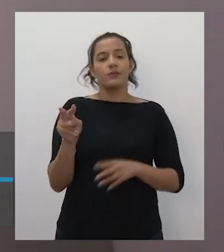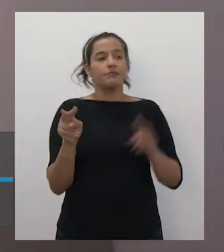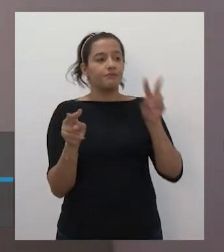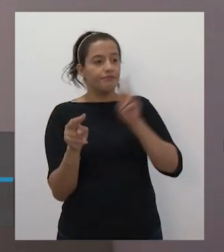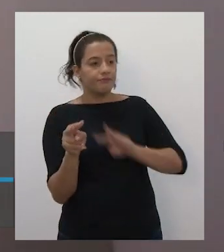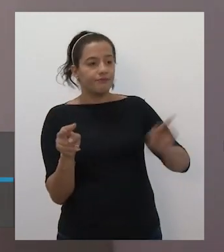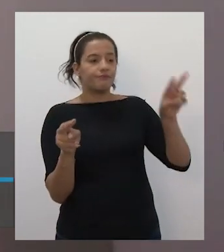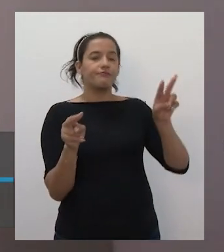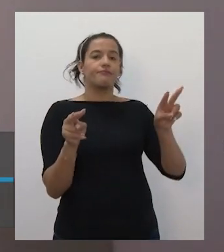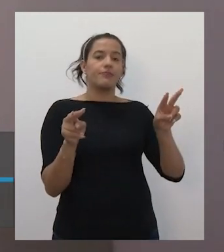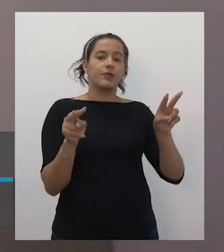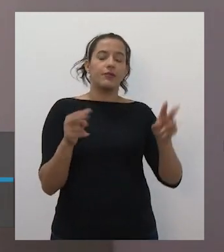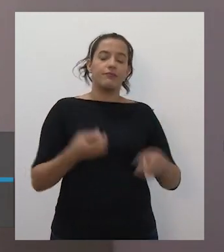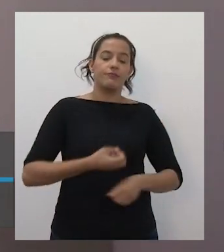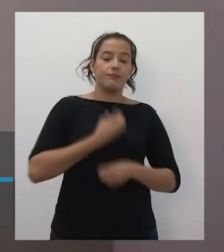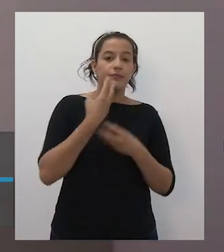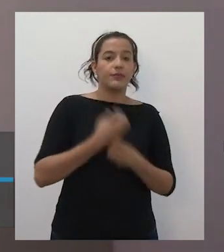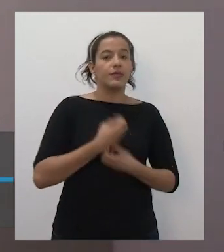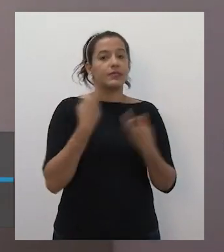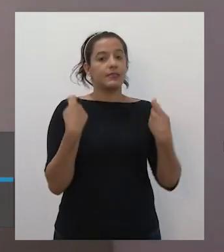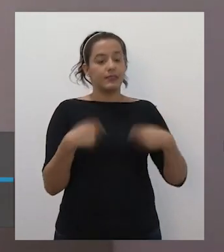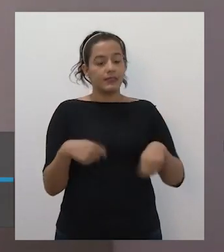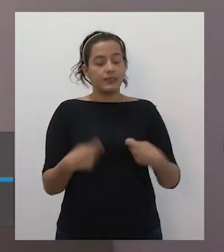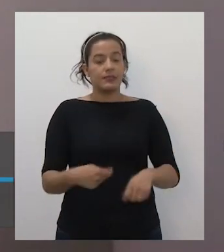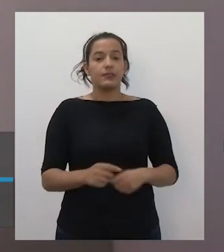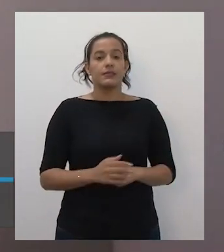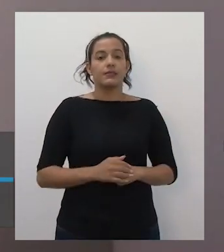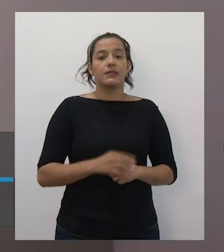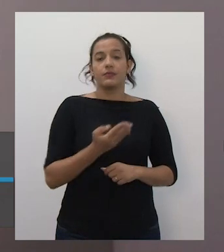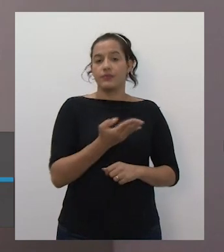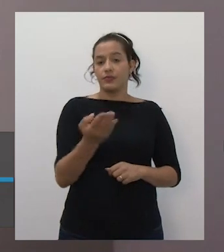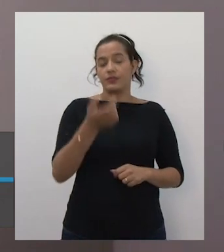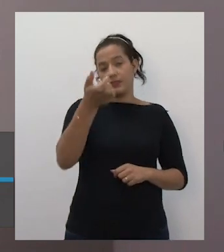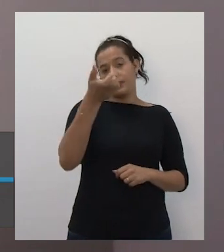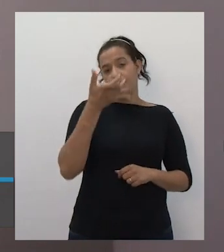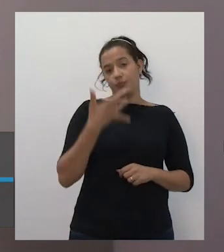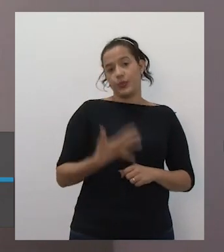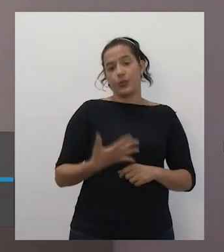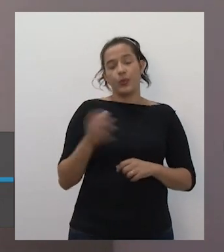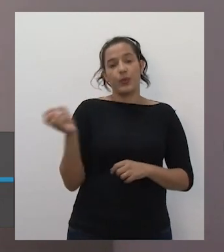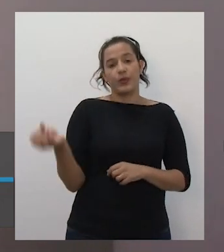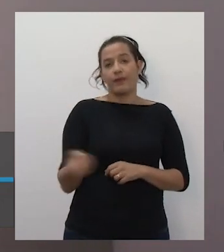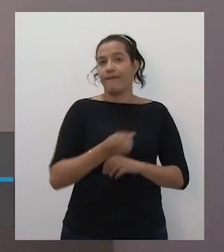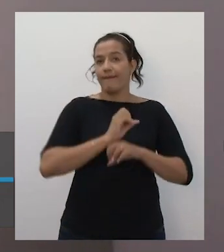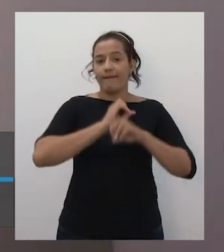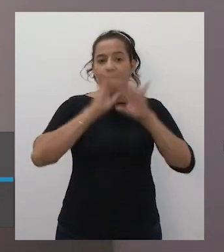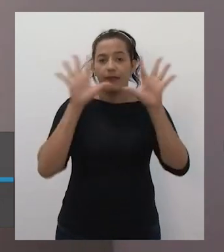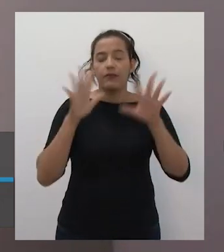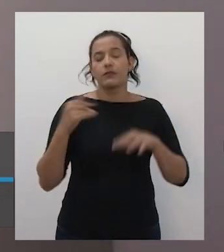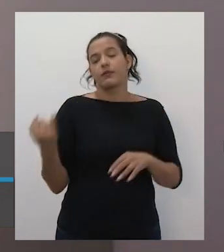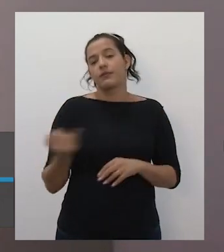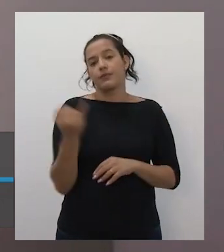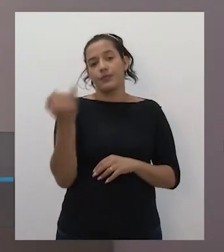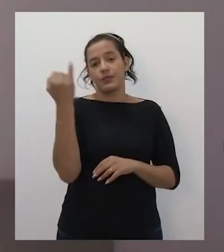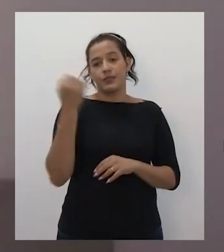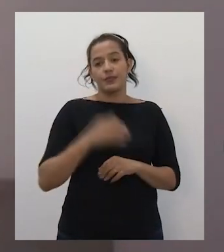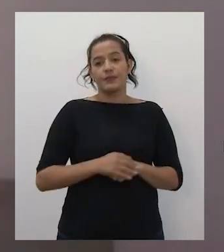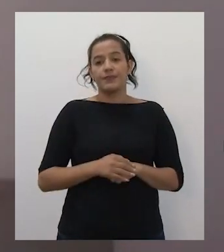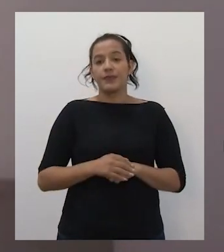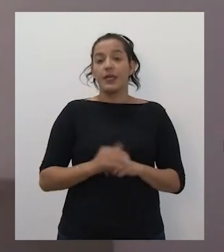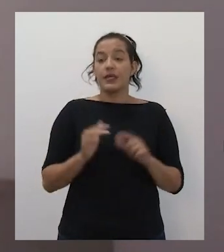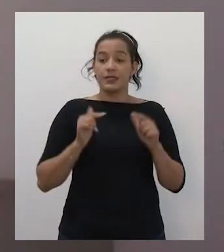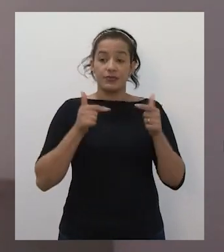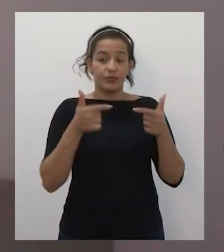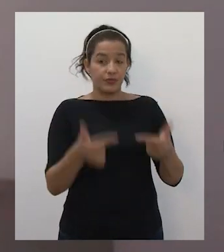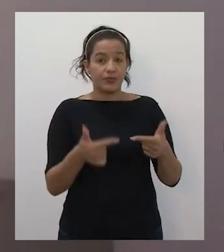para o socioemocional, e aí no seu relato você deixar claro isso, o quanto é importante, e por sorte agora nessa época